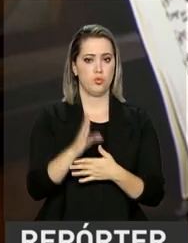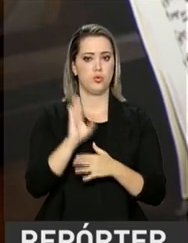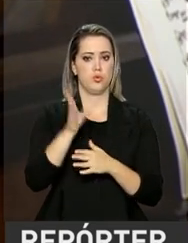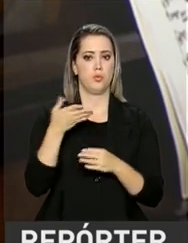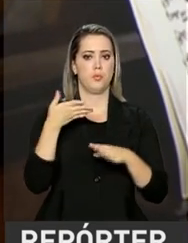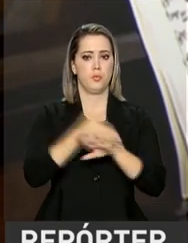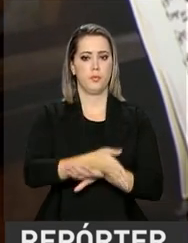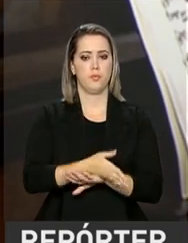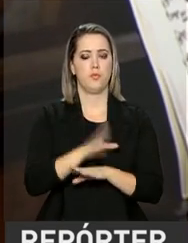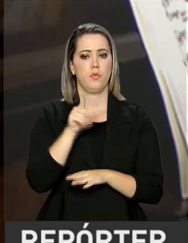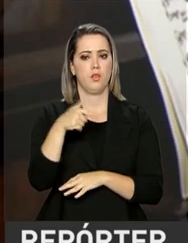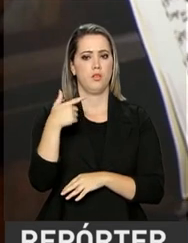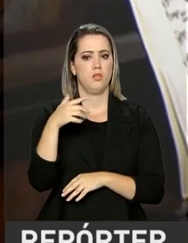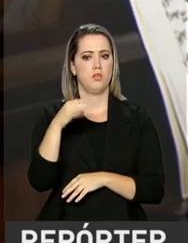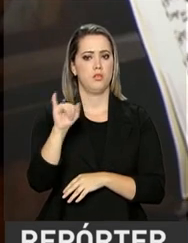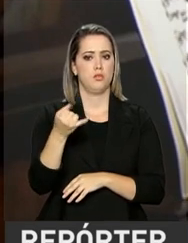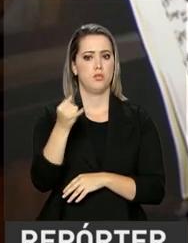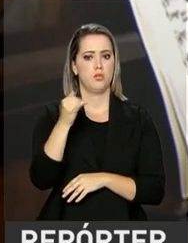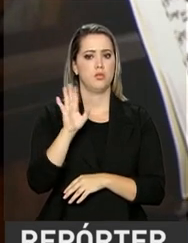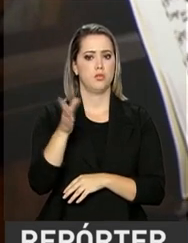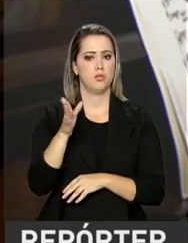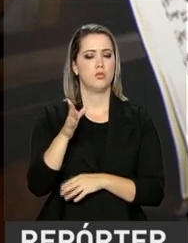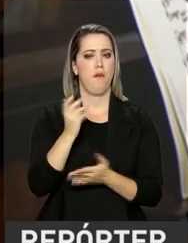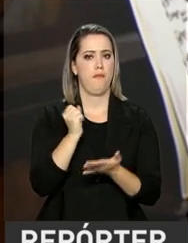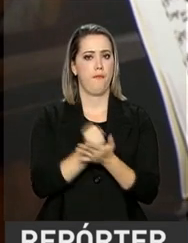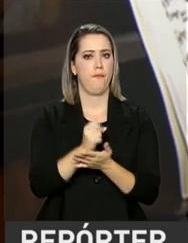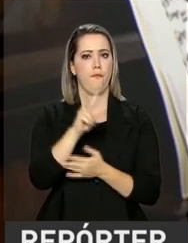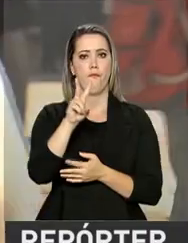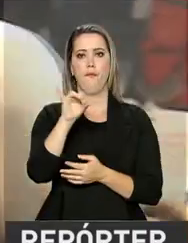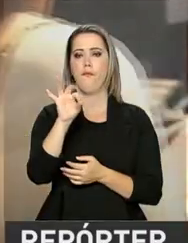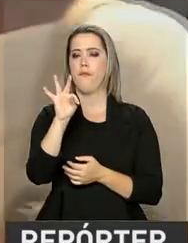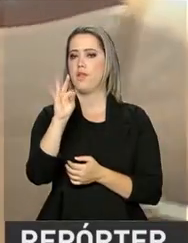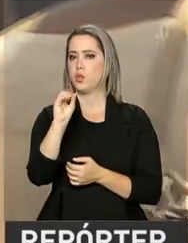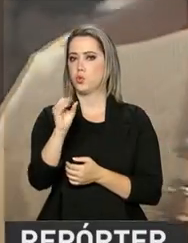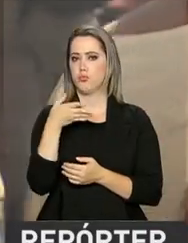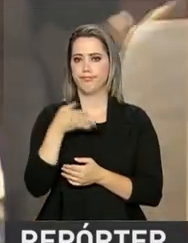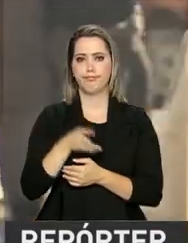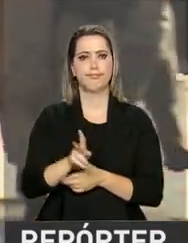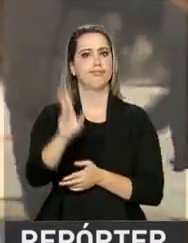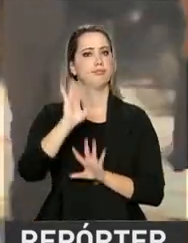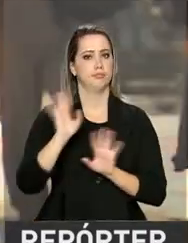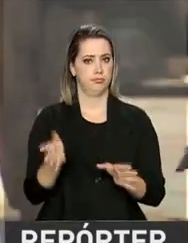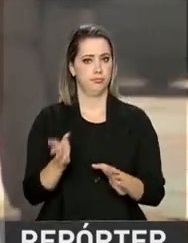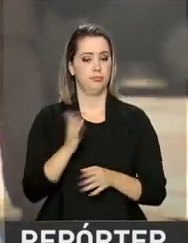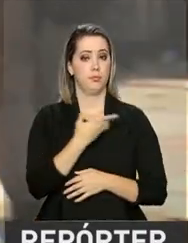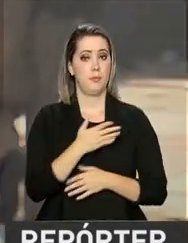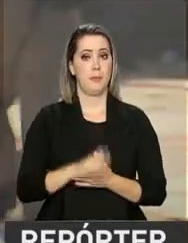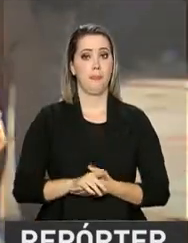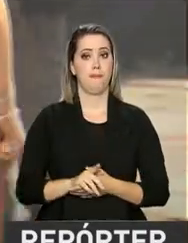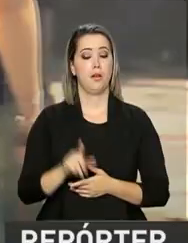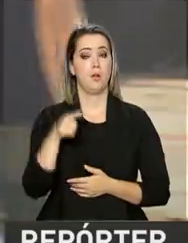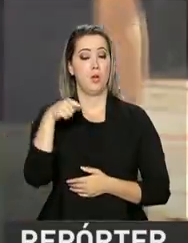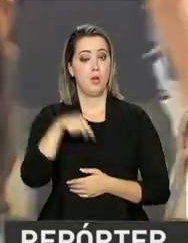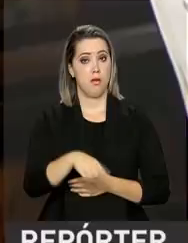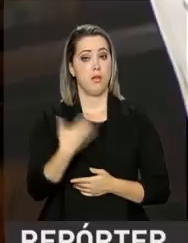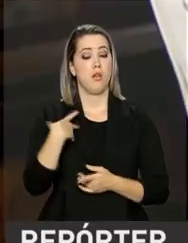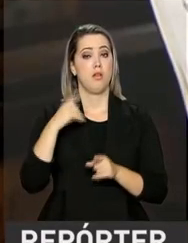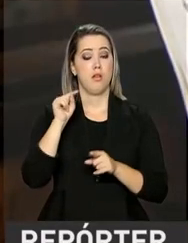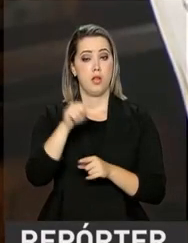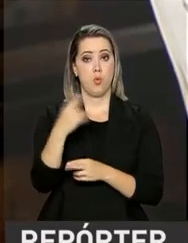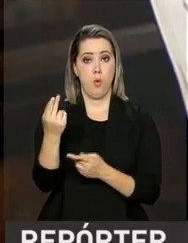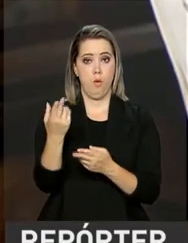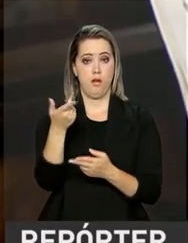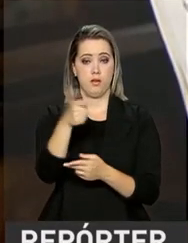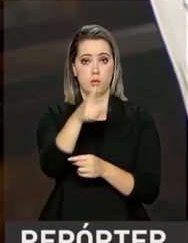eu já posso eu tirei Janeiro a partir de Novembro estrangeiros que quiserem viver no Brasil como